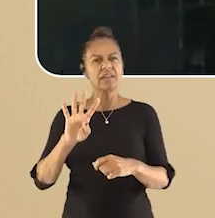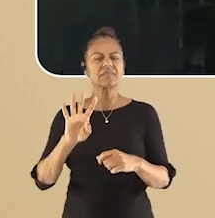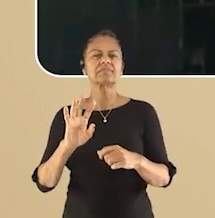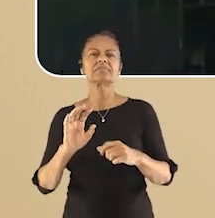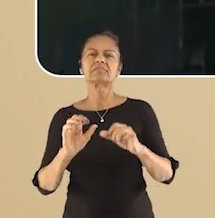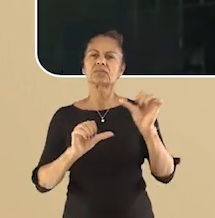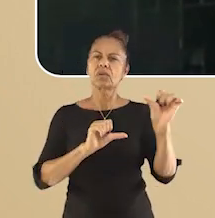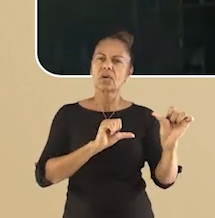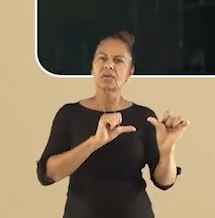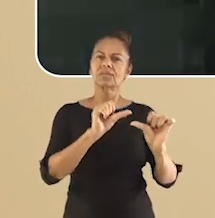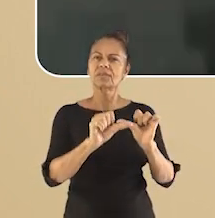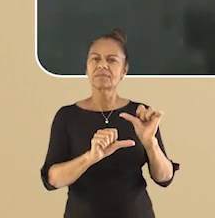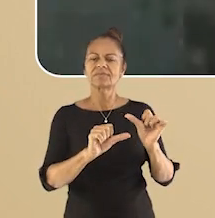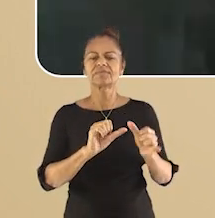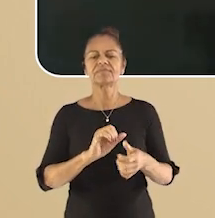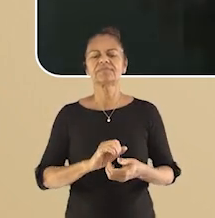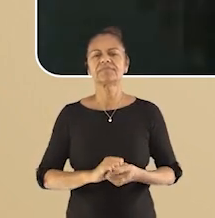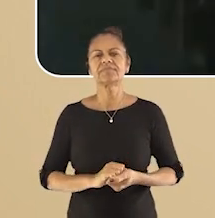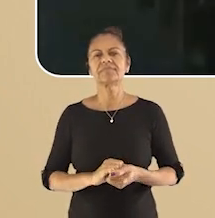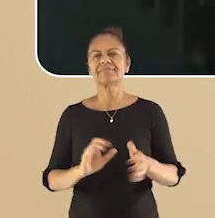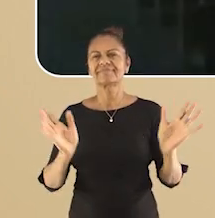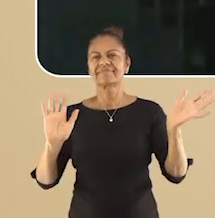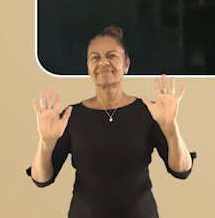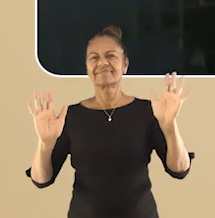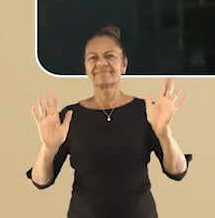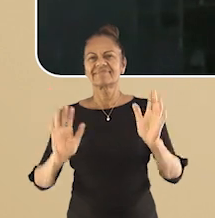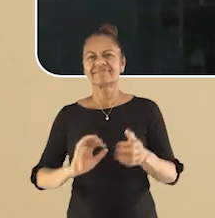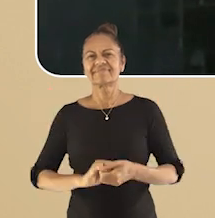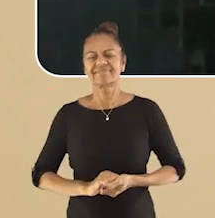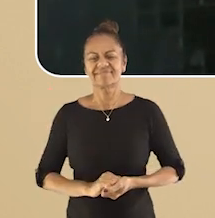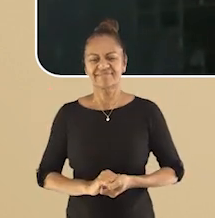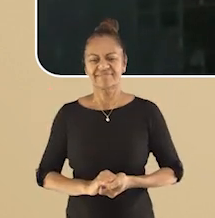receita de 2 a 4 meses.